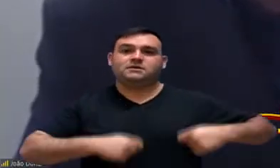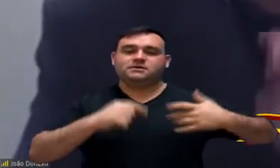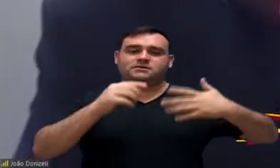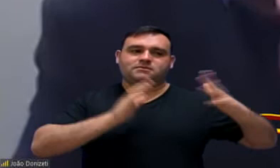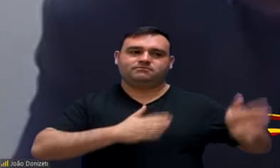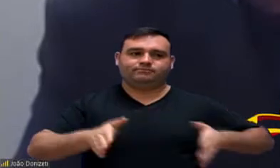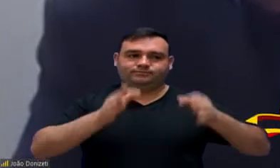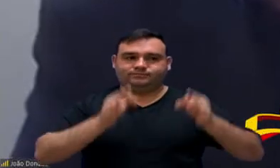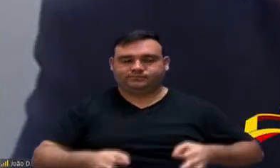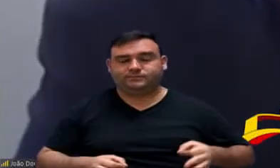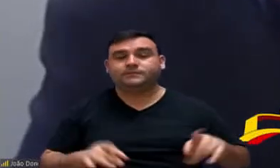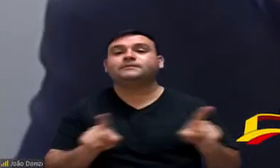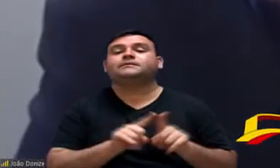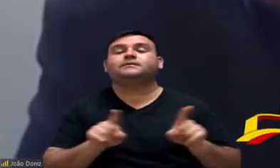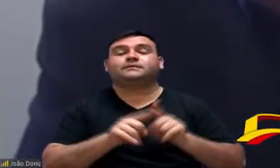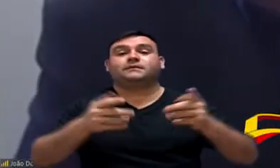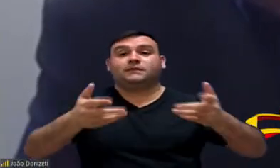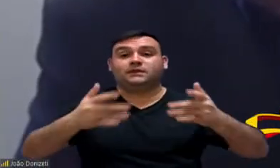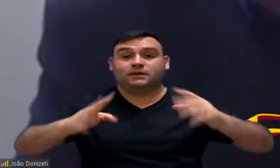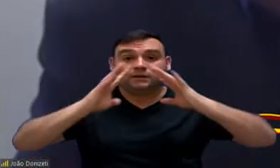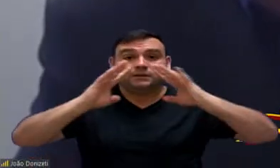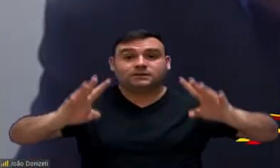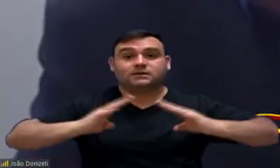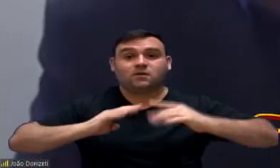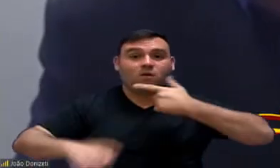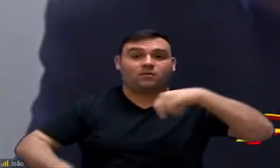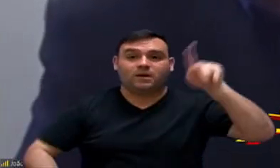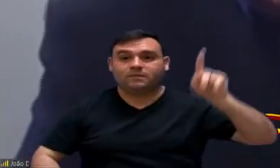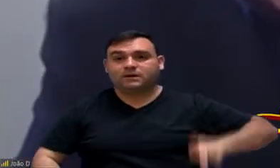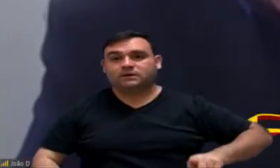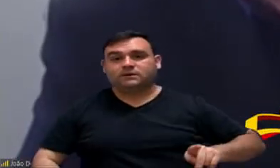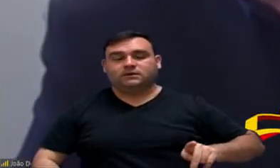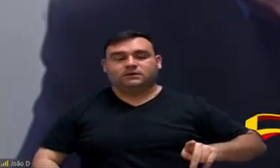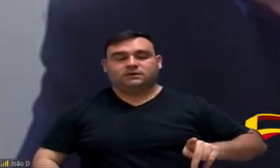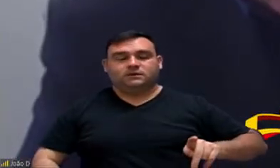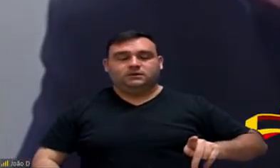em encaminhamento. E gostaria também a atenção do senhor presidente,